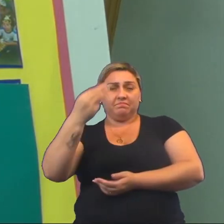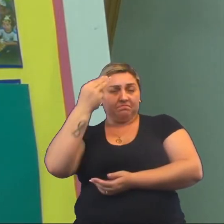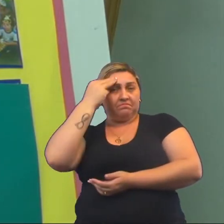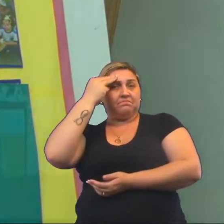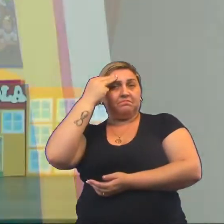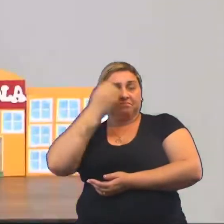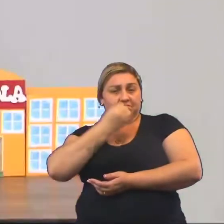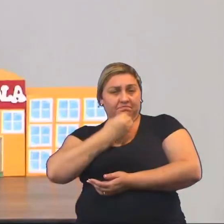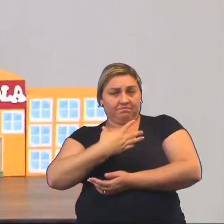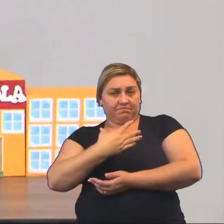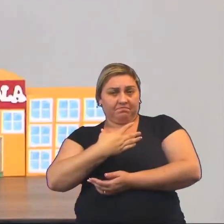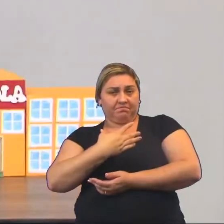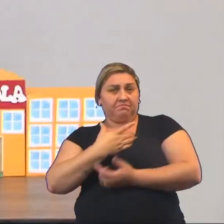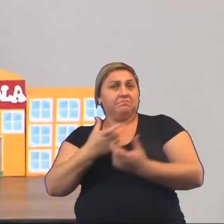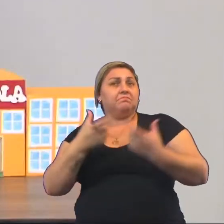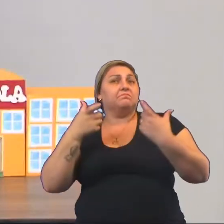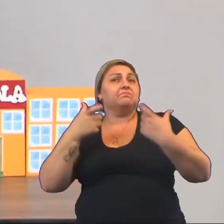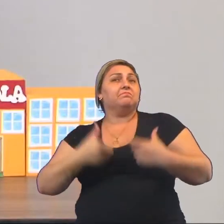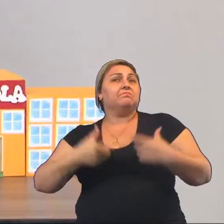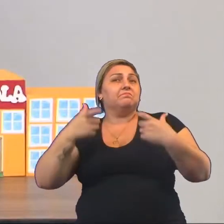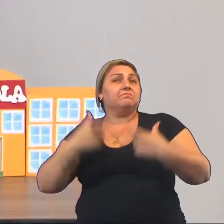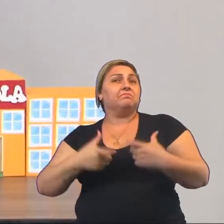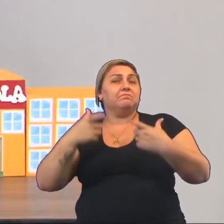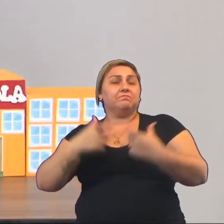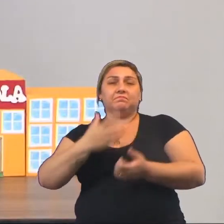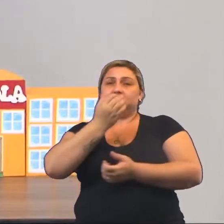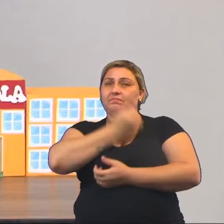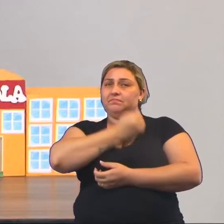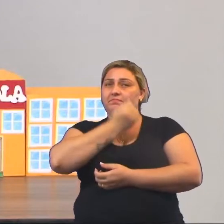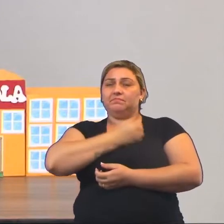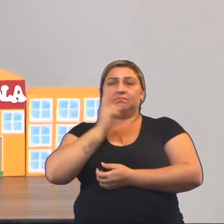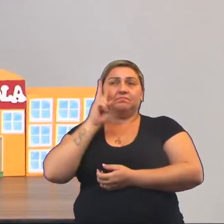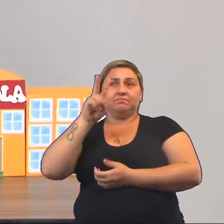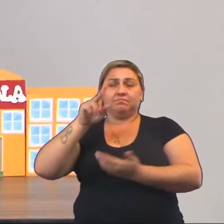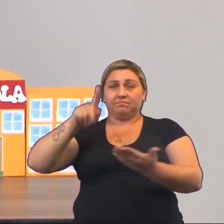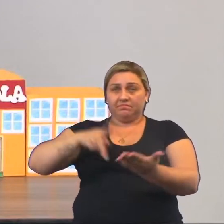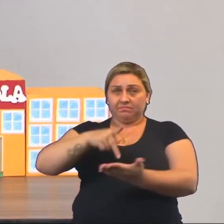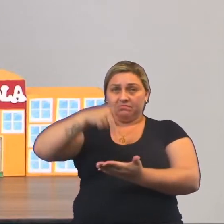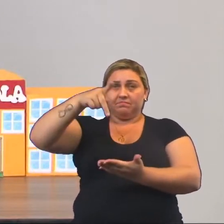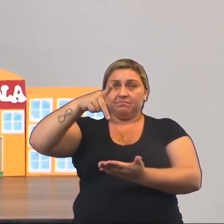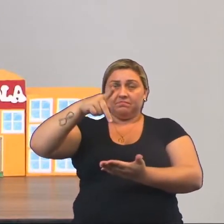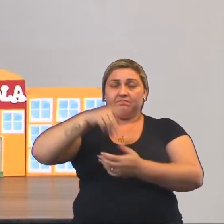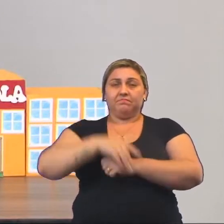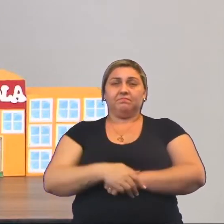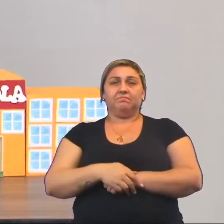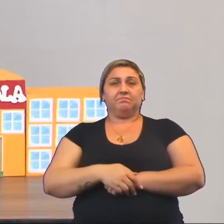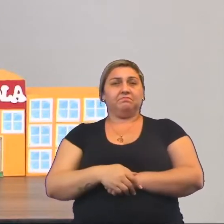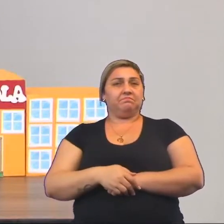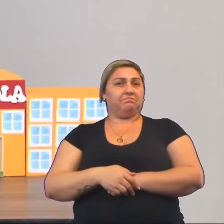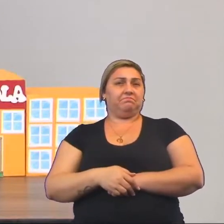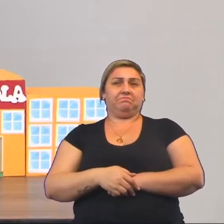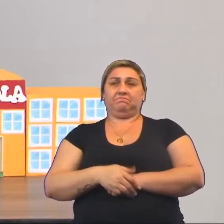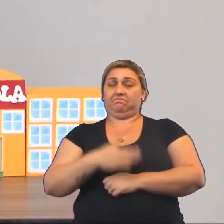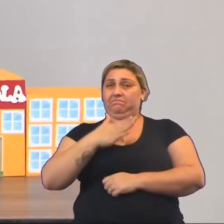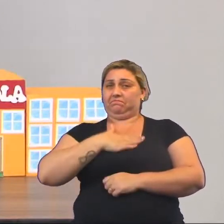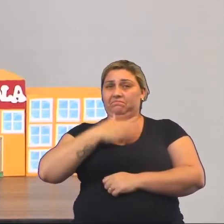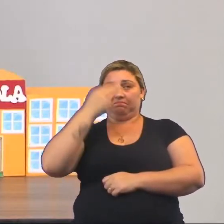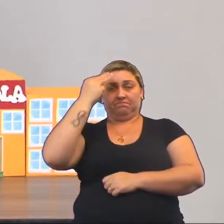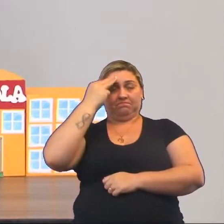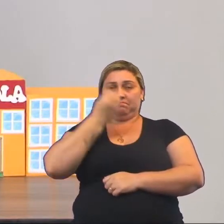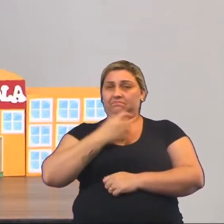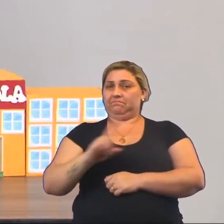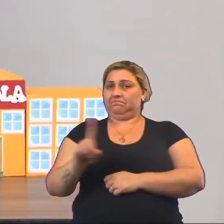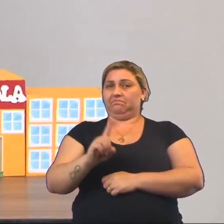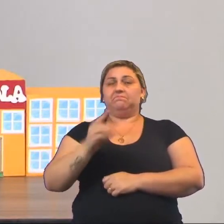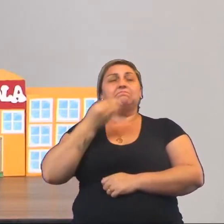memória boa? Onde será? Em qual número que nós vimos a Páscoa? Ah, eu não tenho uma memória muito boa, não, mas